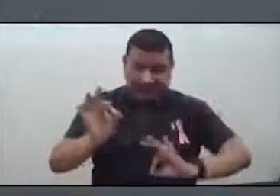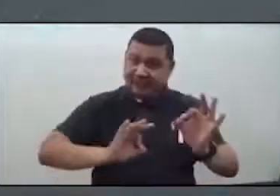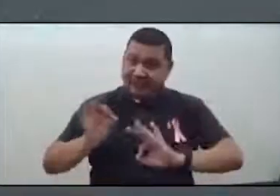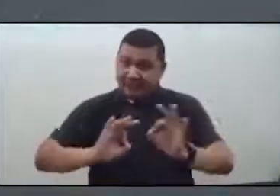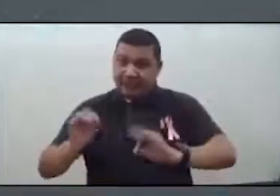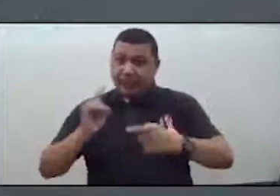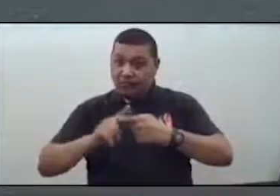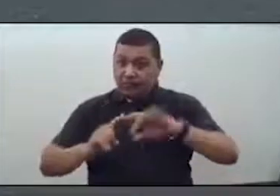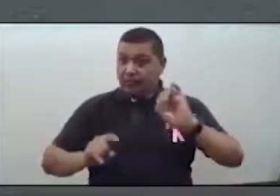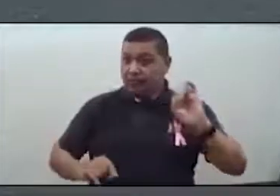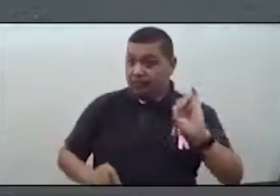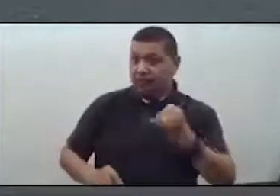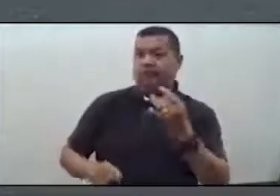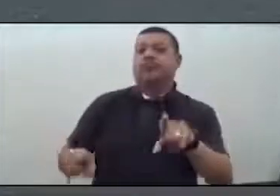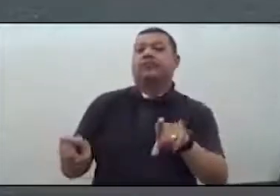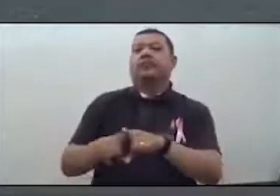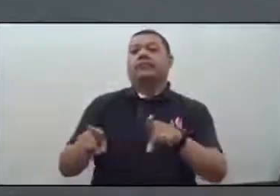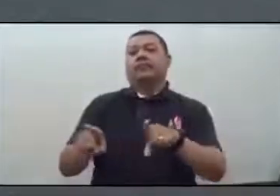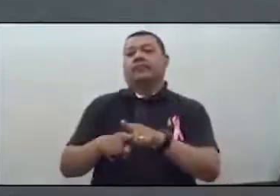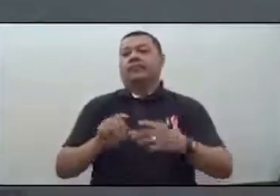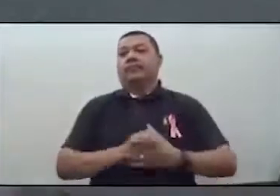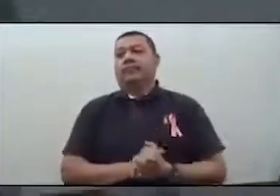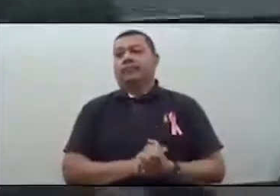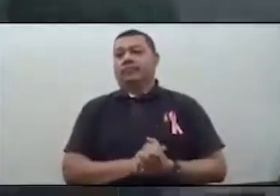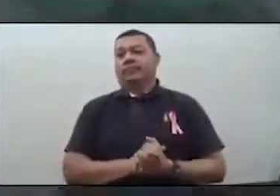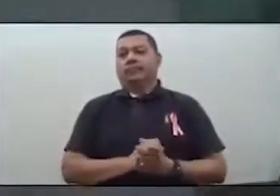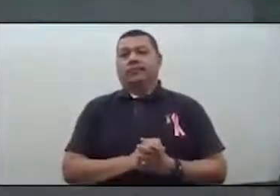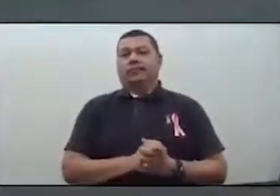realmente possa usufruir